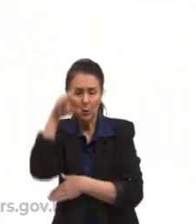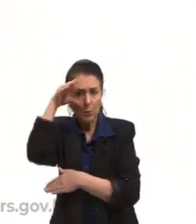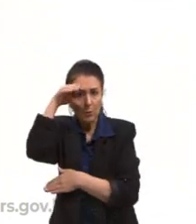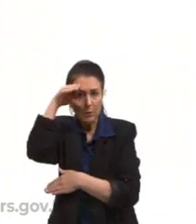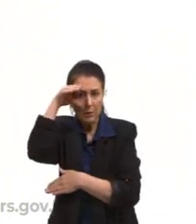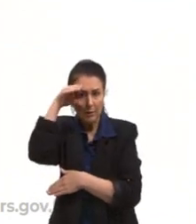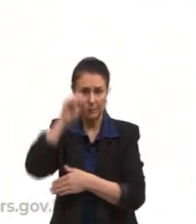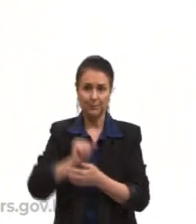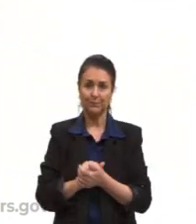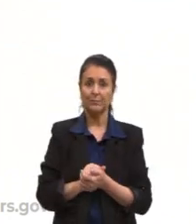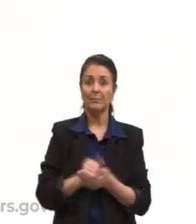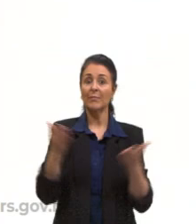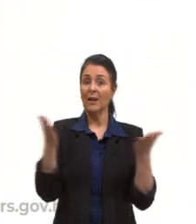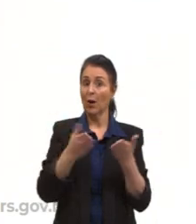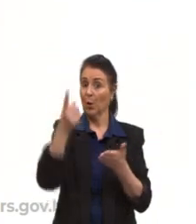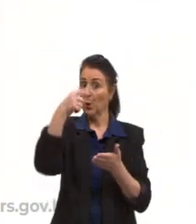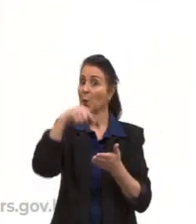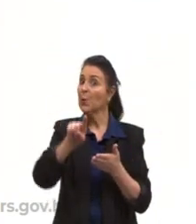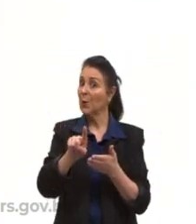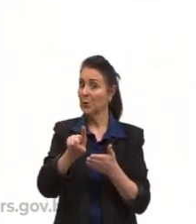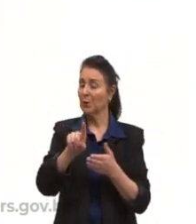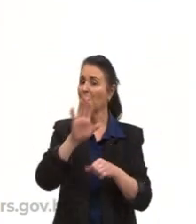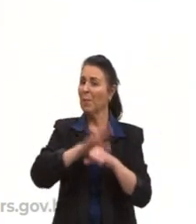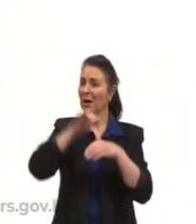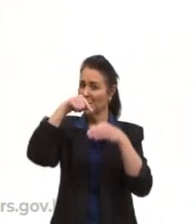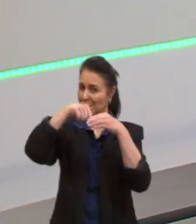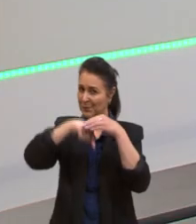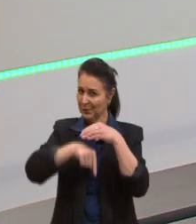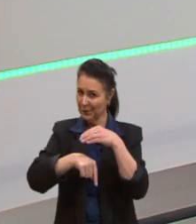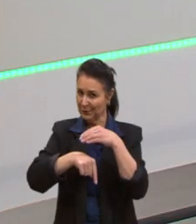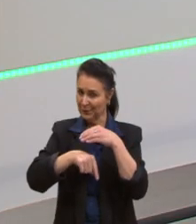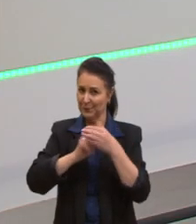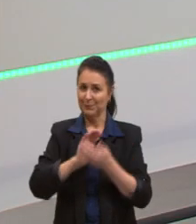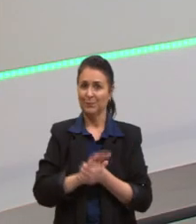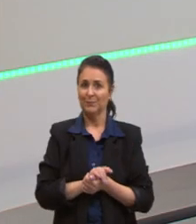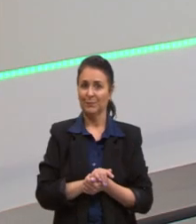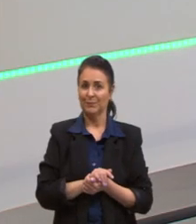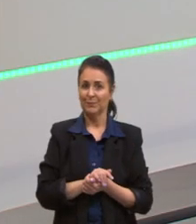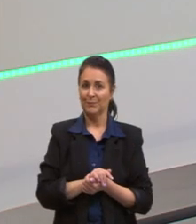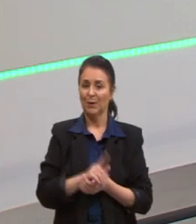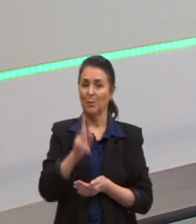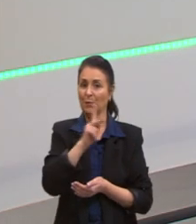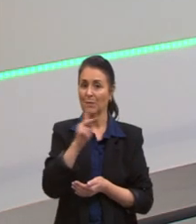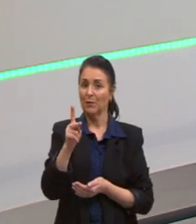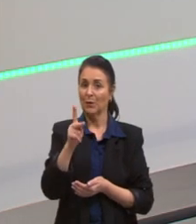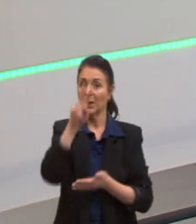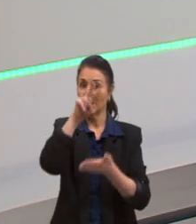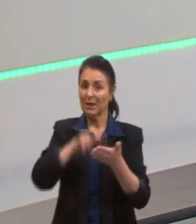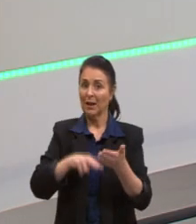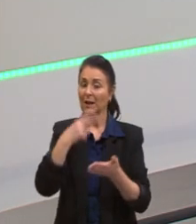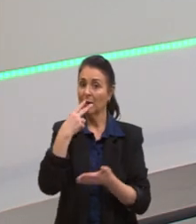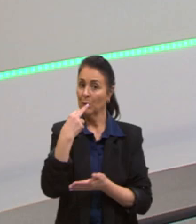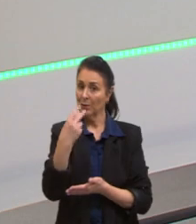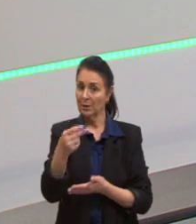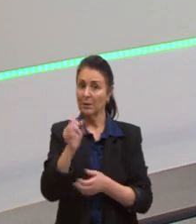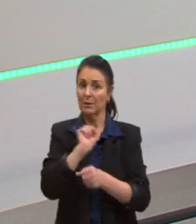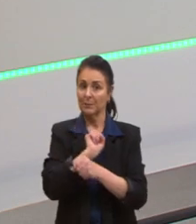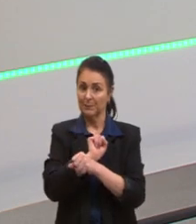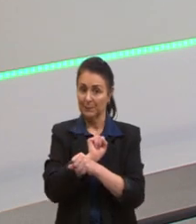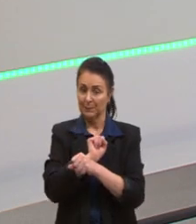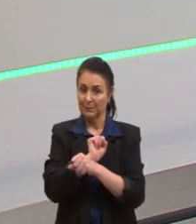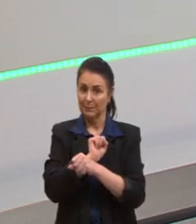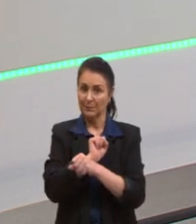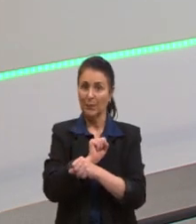OK o skar em não querer ao partes apresentem Kelly e não Order to detect the sand Filter